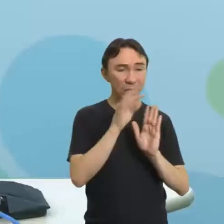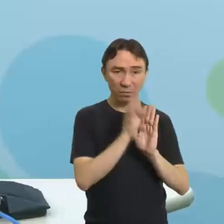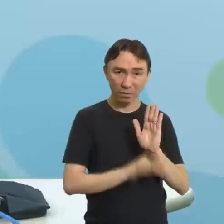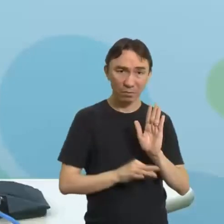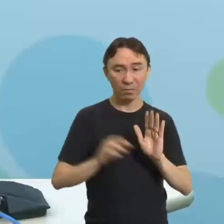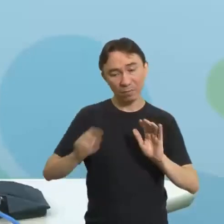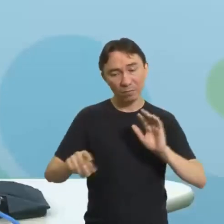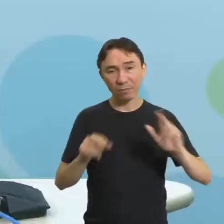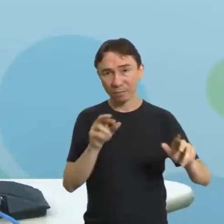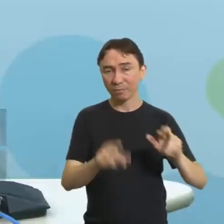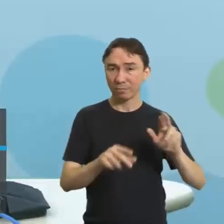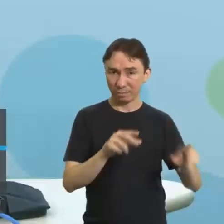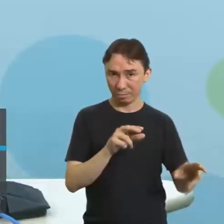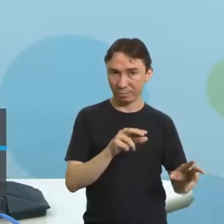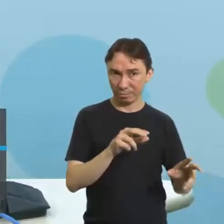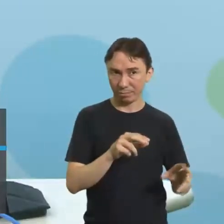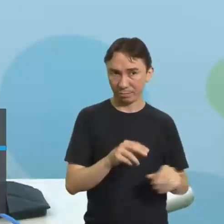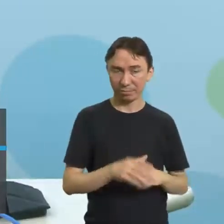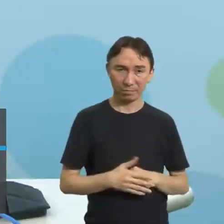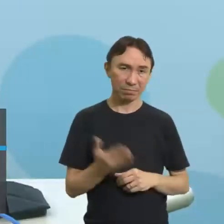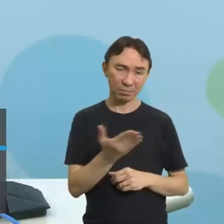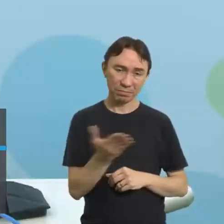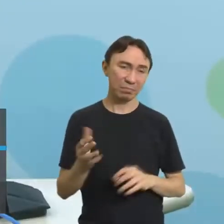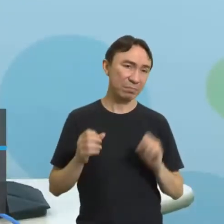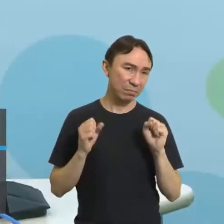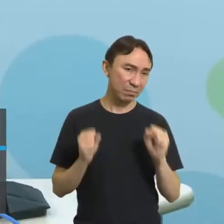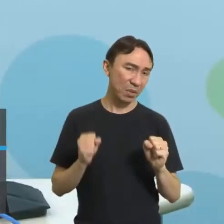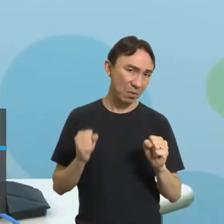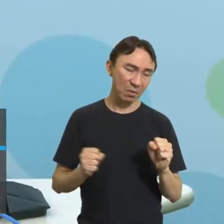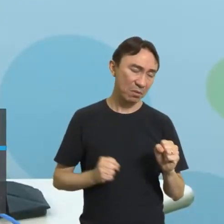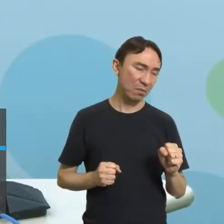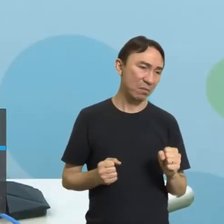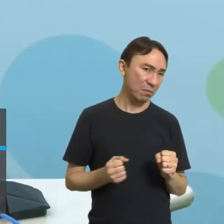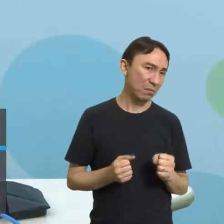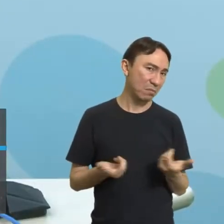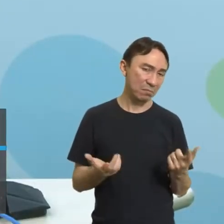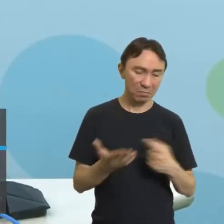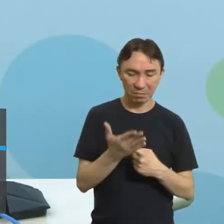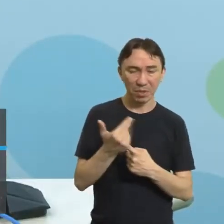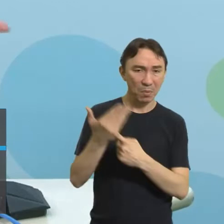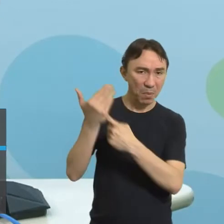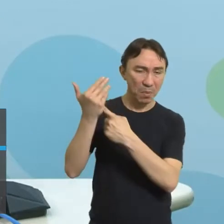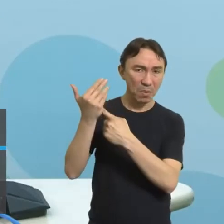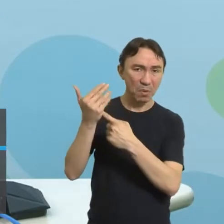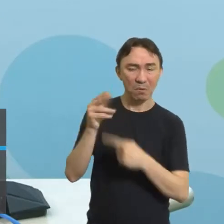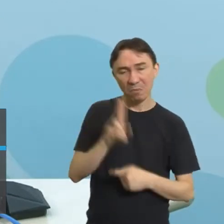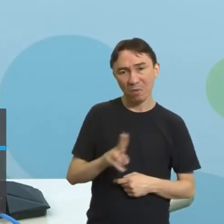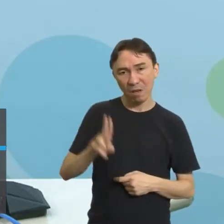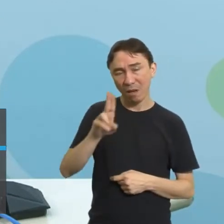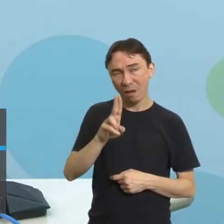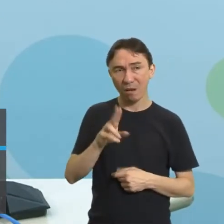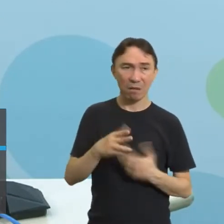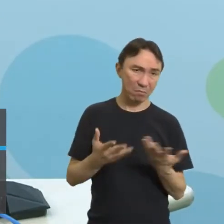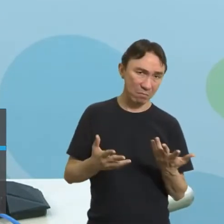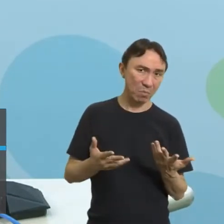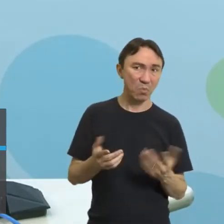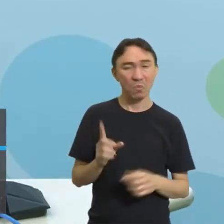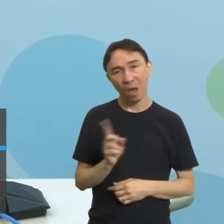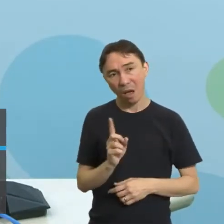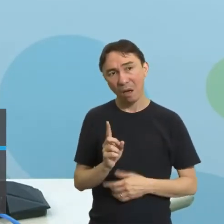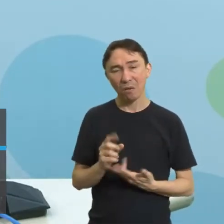tá? Vocês podem ou não utilizar tecnologias digitais, né? Não digitais, enfim.